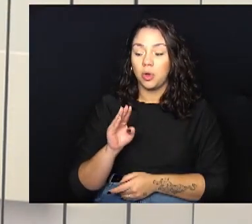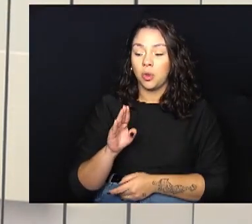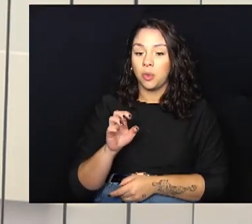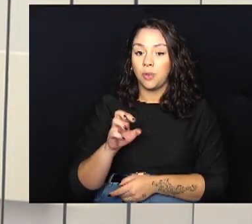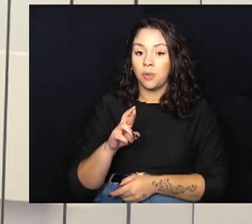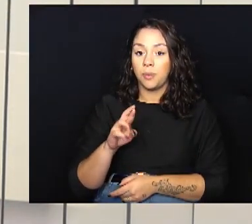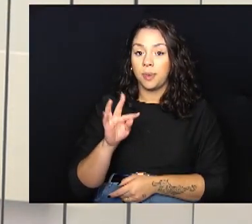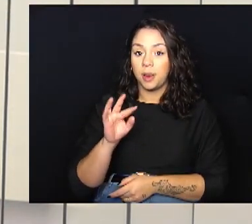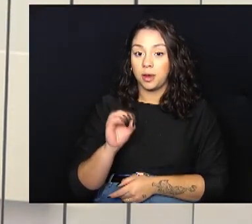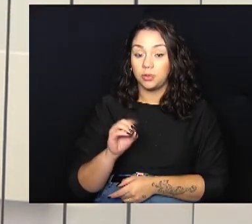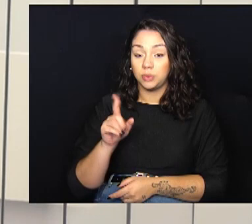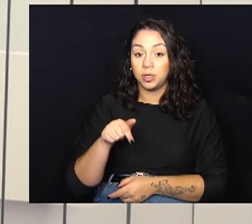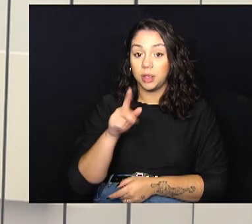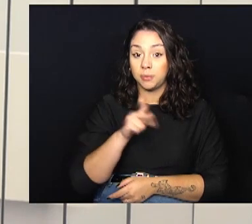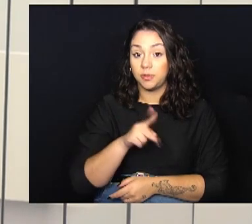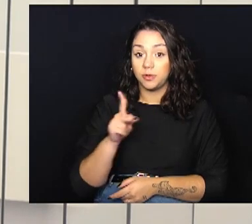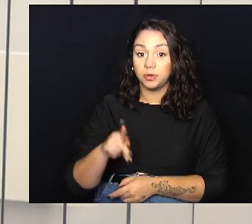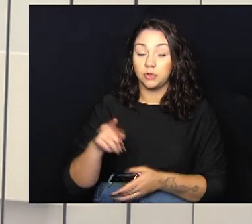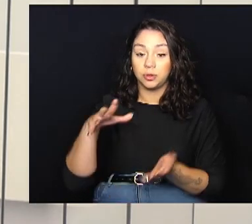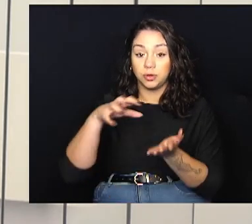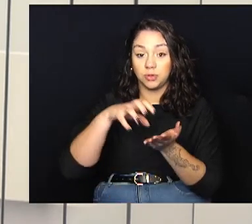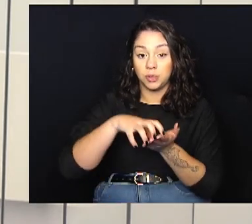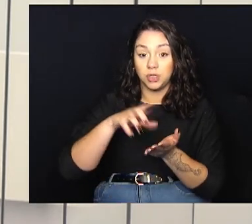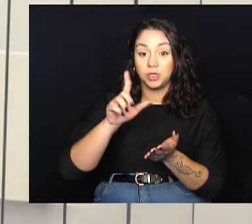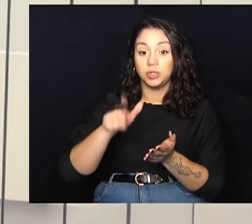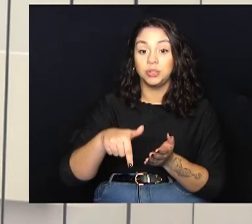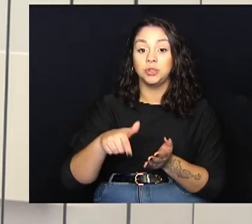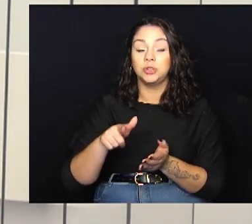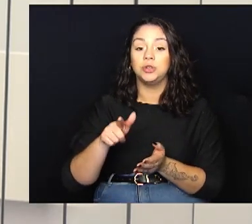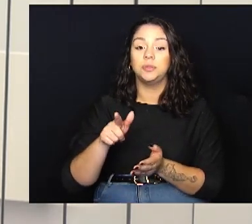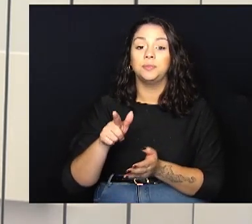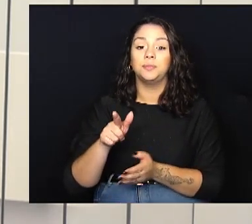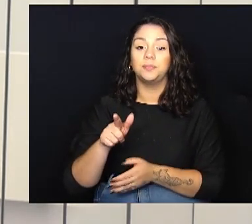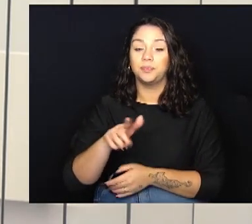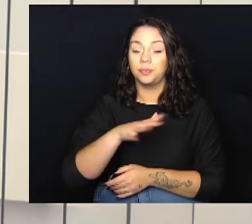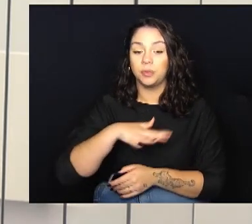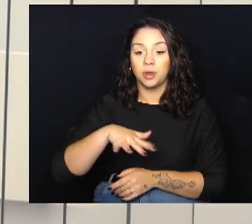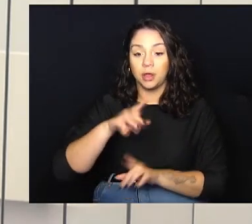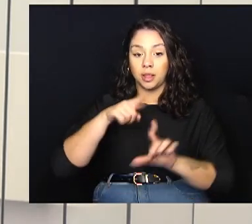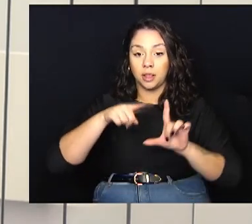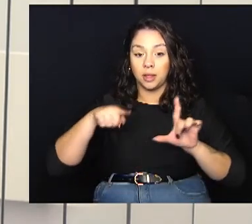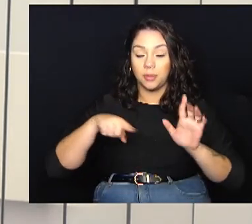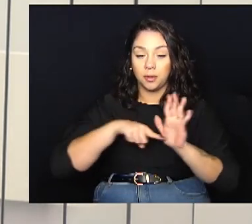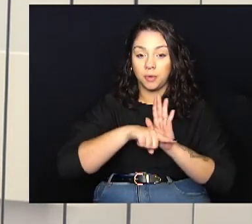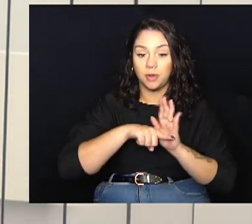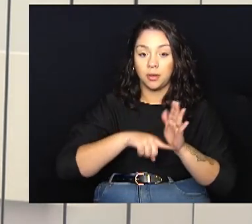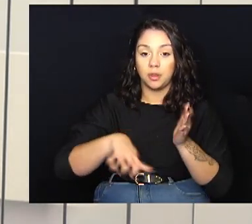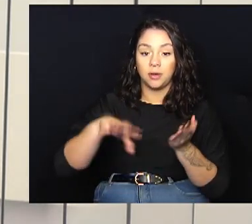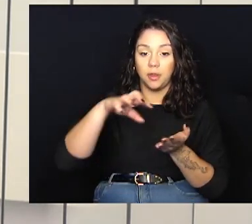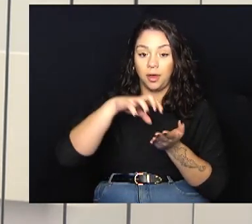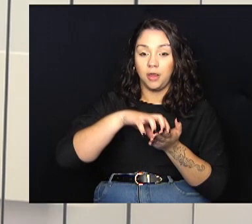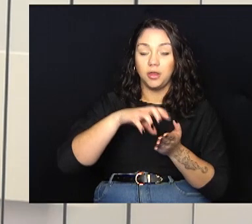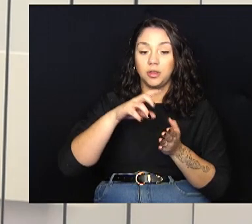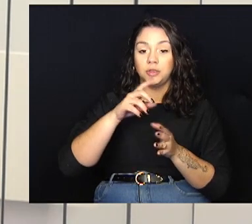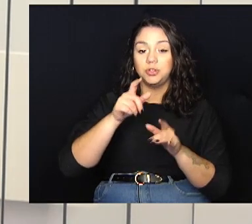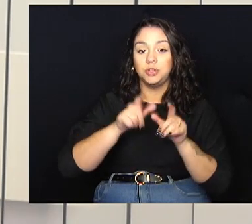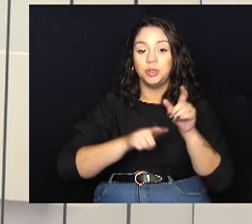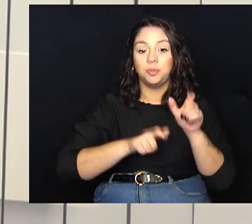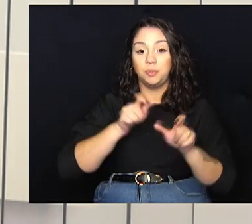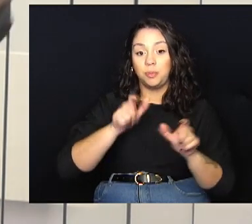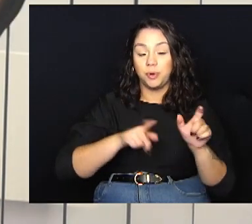ele quer professor do departamento de demografia da Unicamp pesquisador do Núcleo de Estudos de população